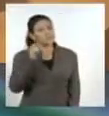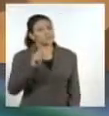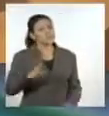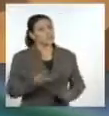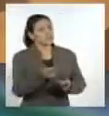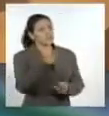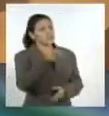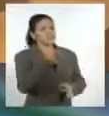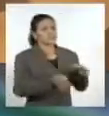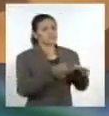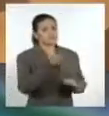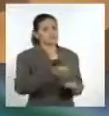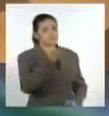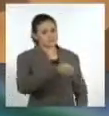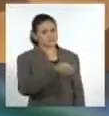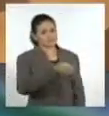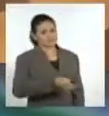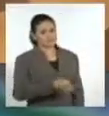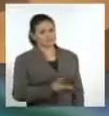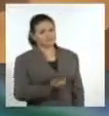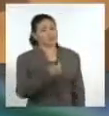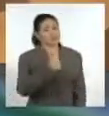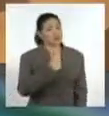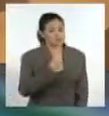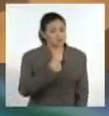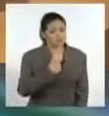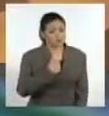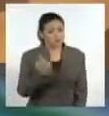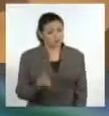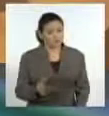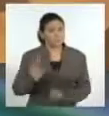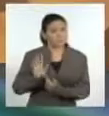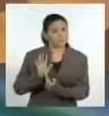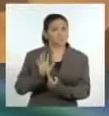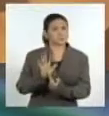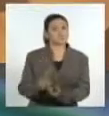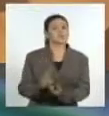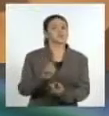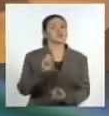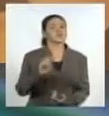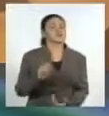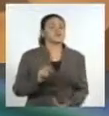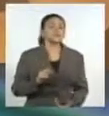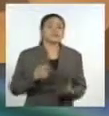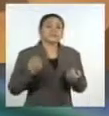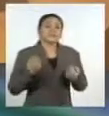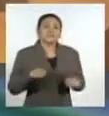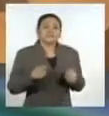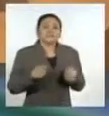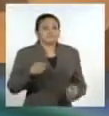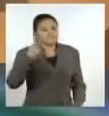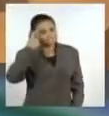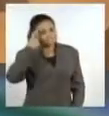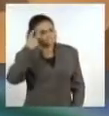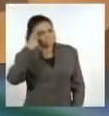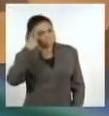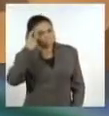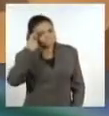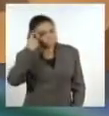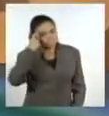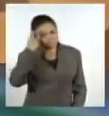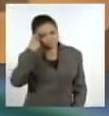esse parêntese só para mostrar como é tênue essa linha. Como,